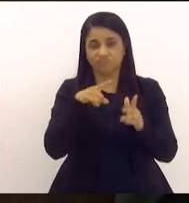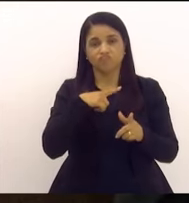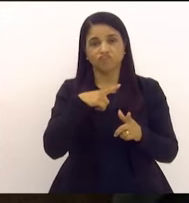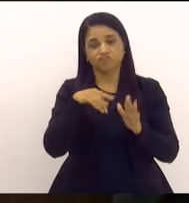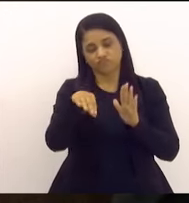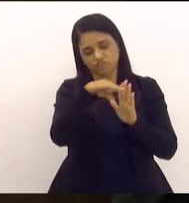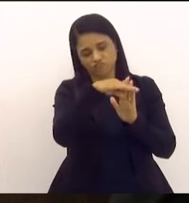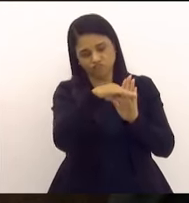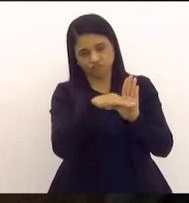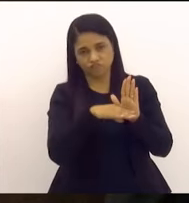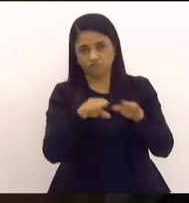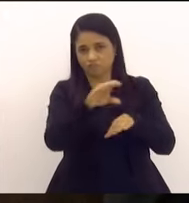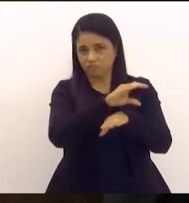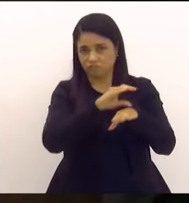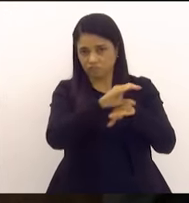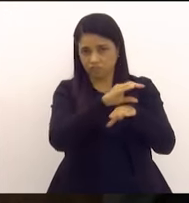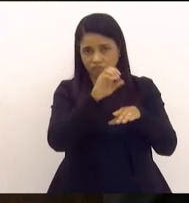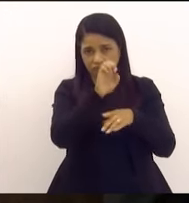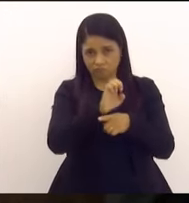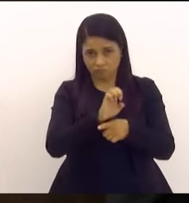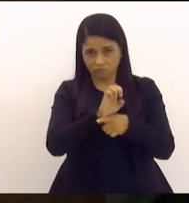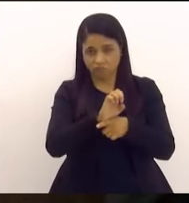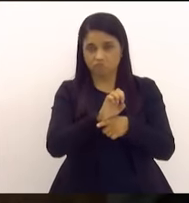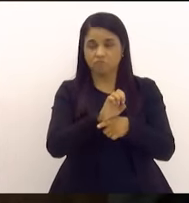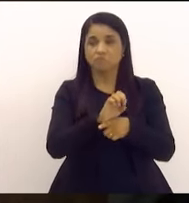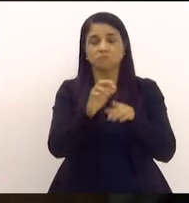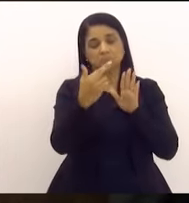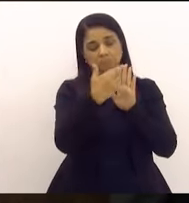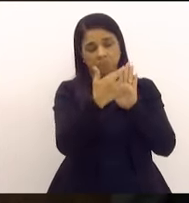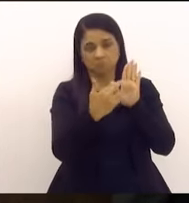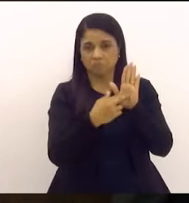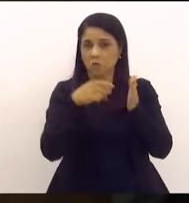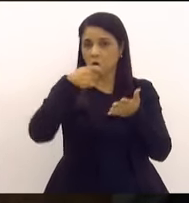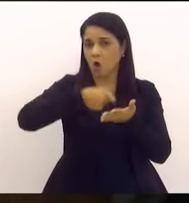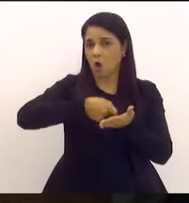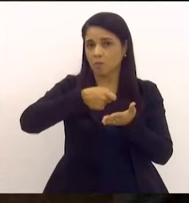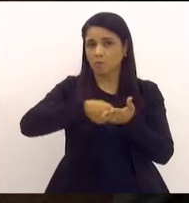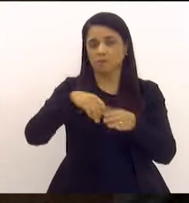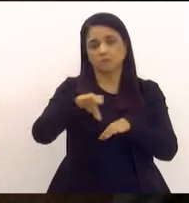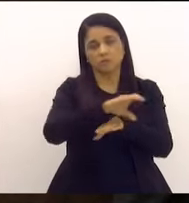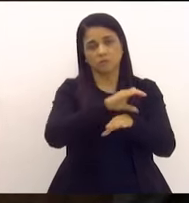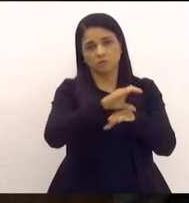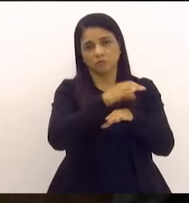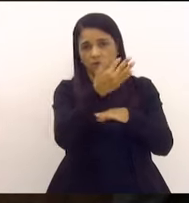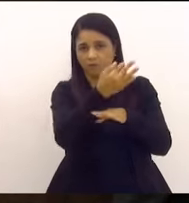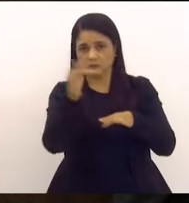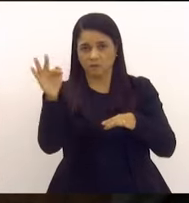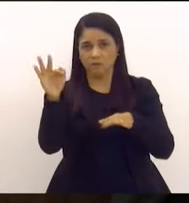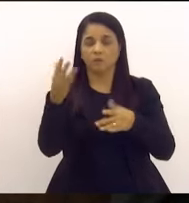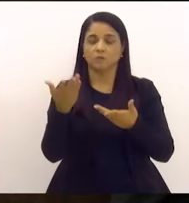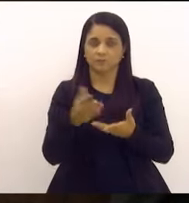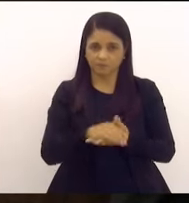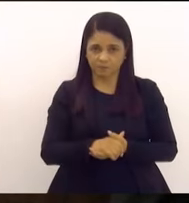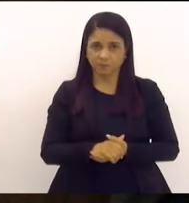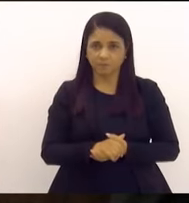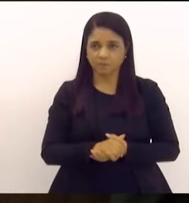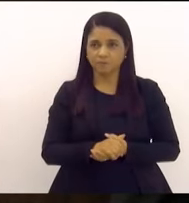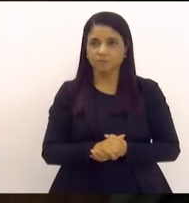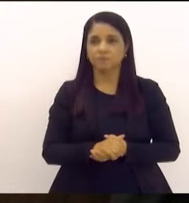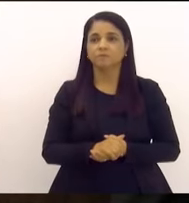na Constituição do Estado, é uma norma de reprodução obrigatória da Constituição Federal pela simetria,